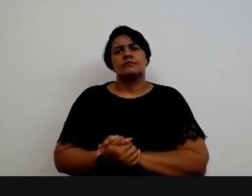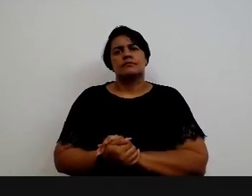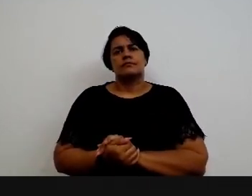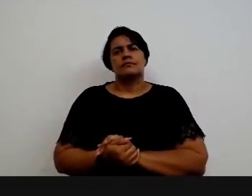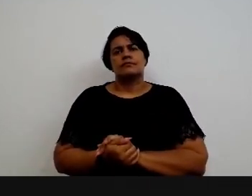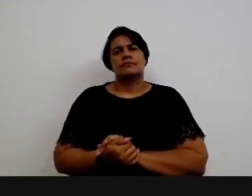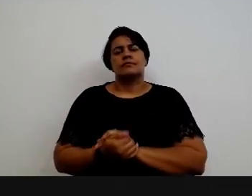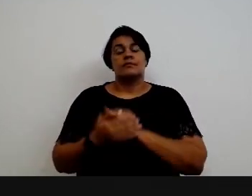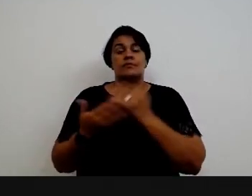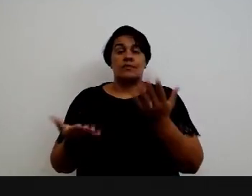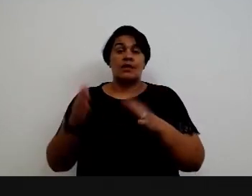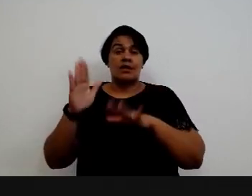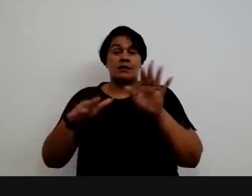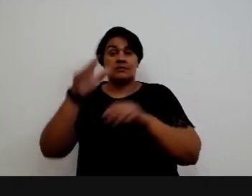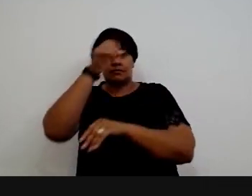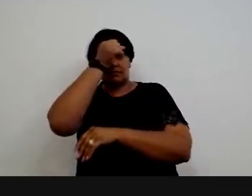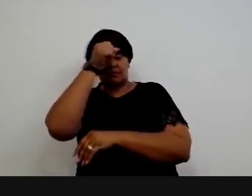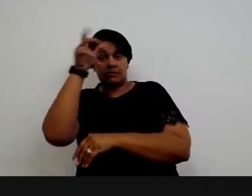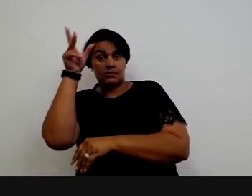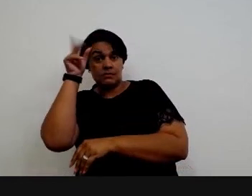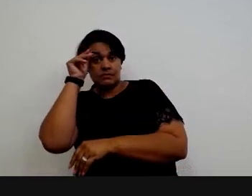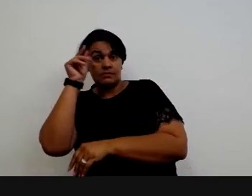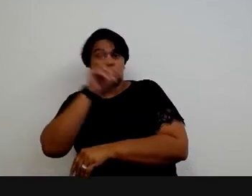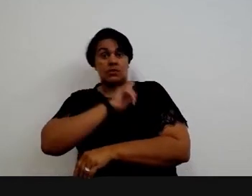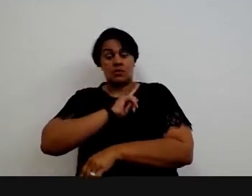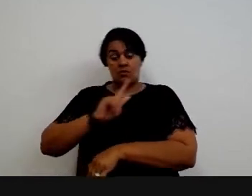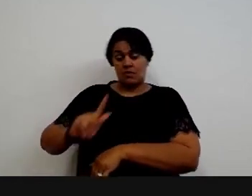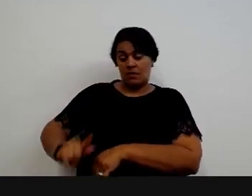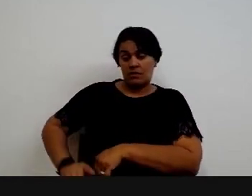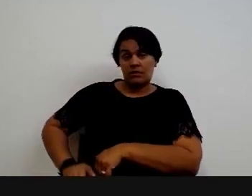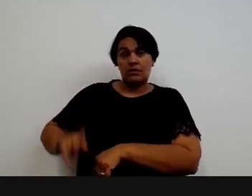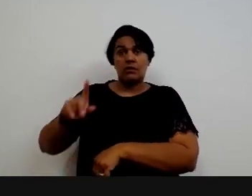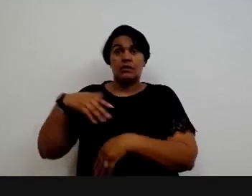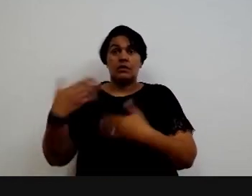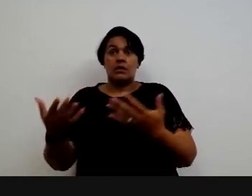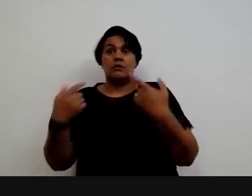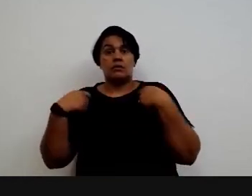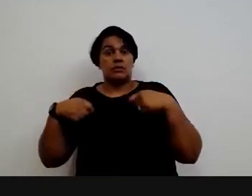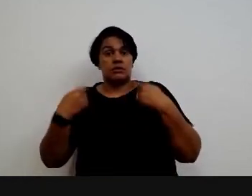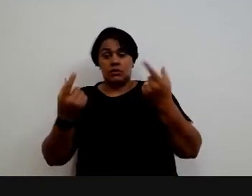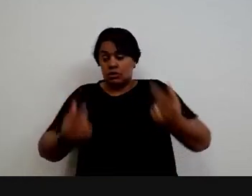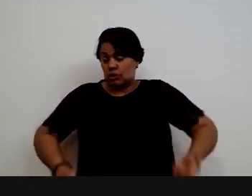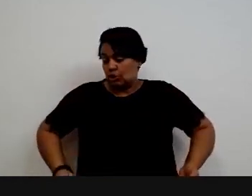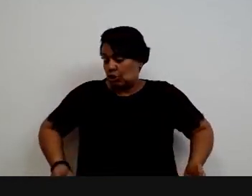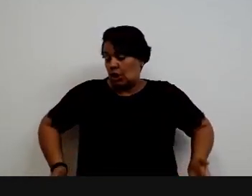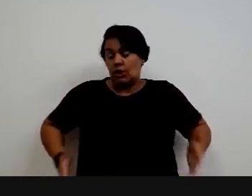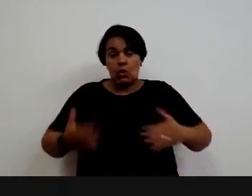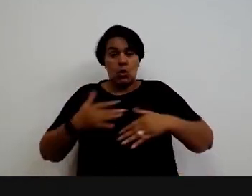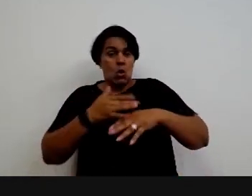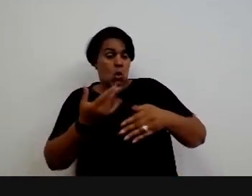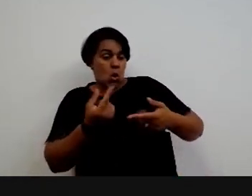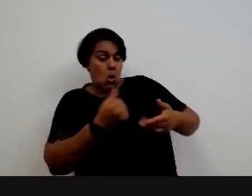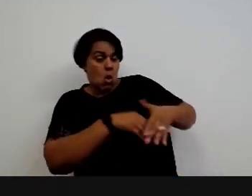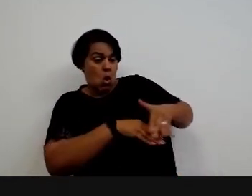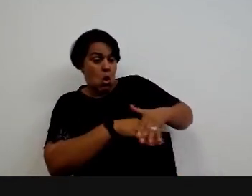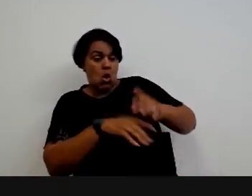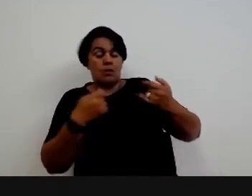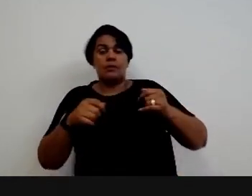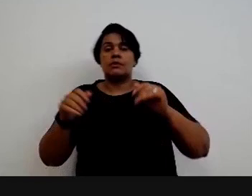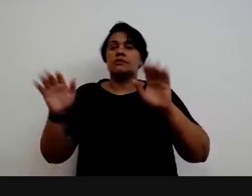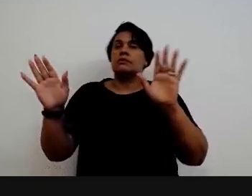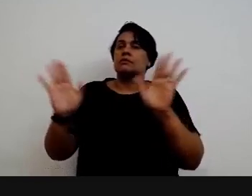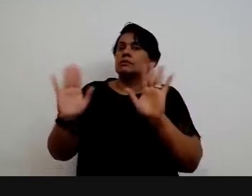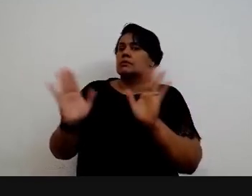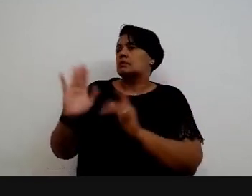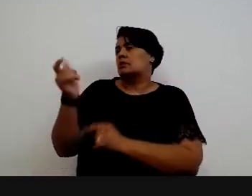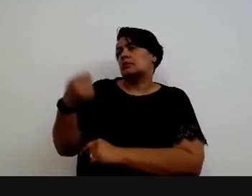E aí o prefeito, o governador, o presidente, os parlamentares falam: putz, eu preciso ter dinheiro no bolso, eu preciso isso, senão não atendo o cara. Ou, putz, deixa eu te